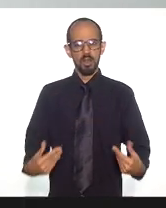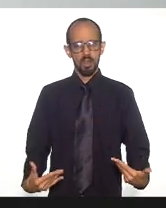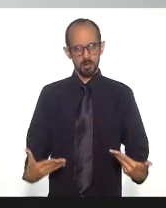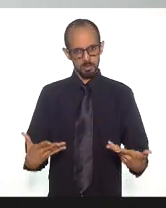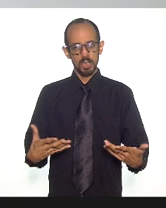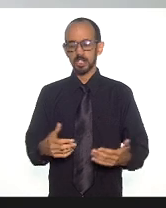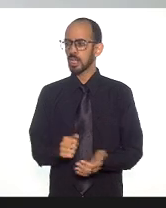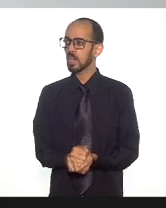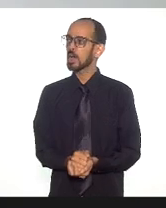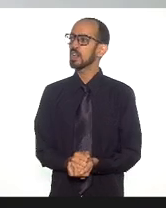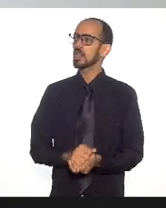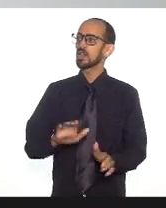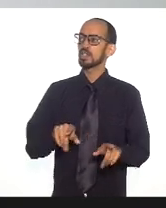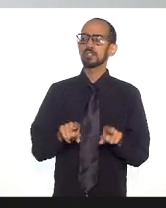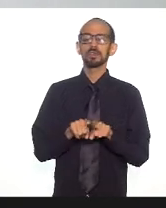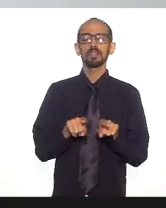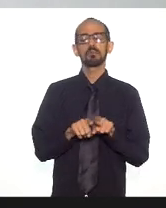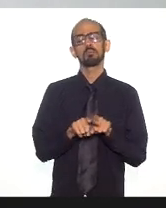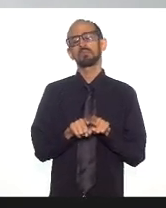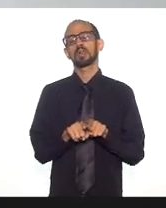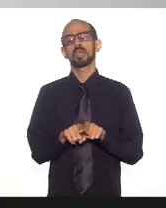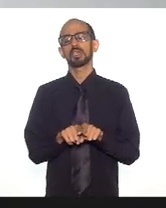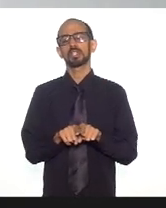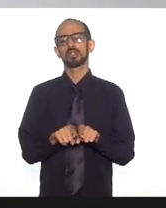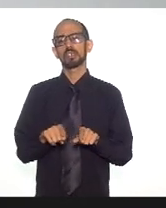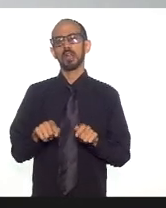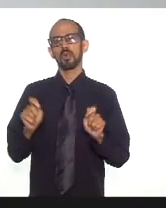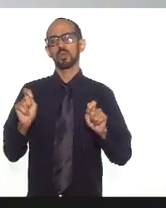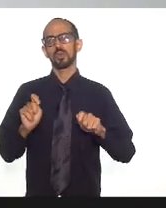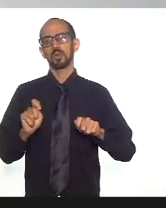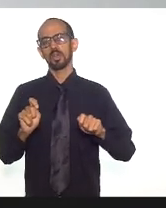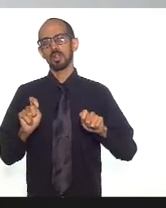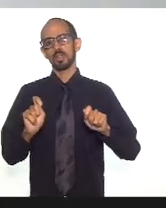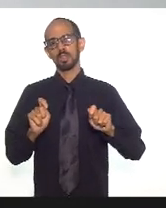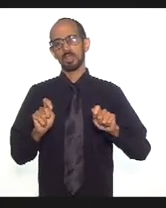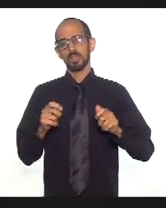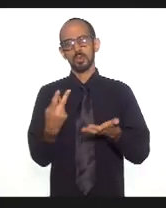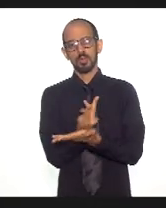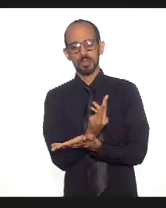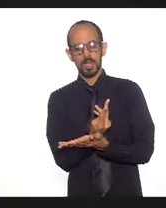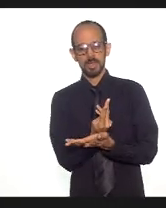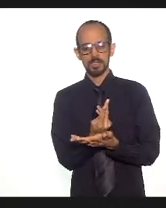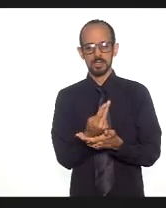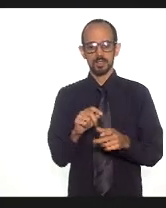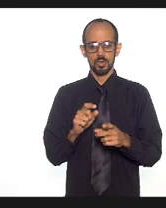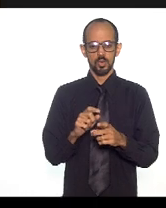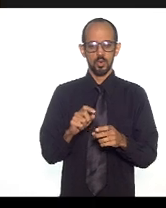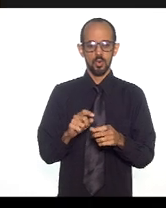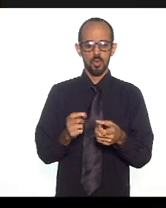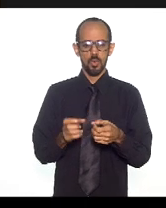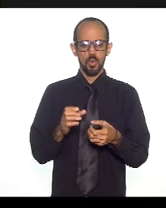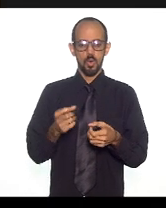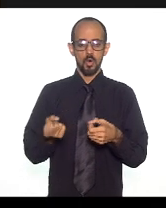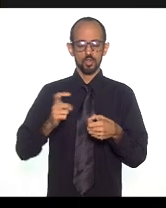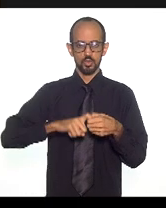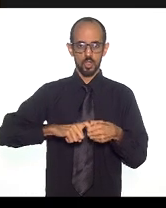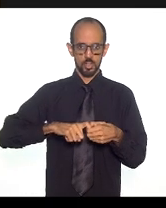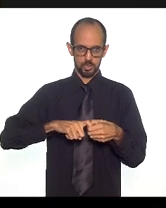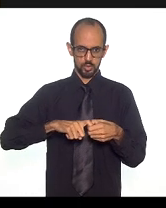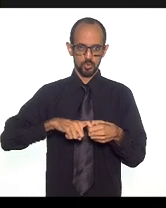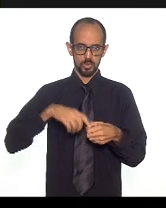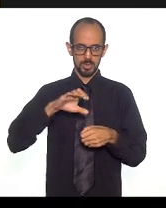diretamente através, né, do consórcio CEDERJ, quanto através dos próprios